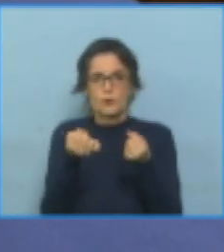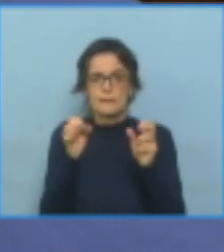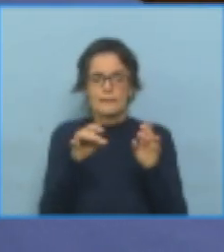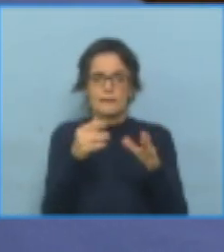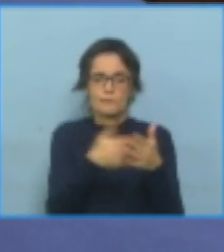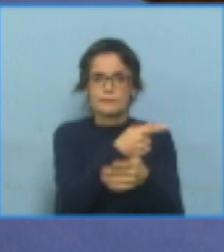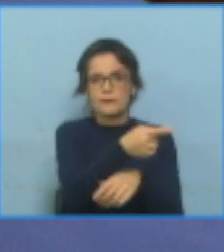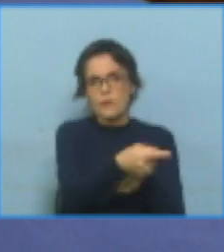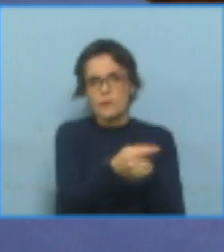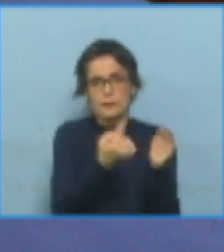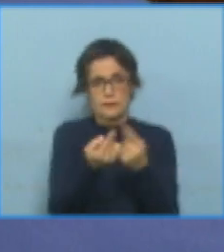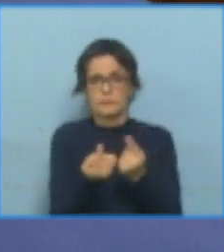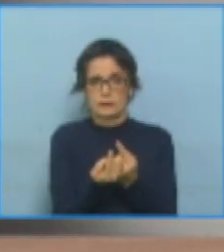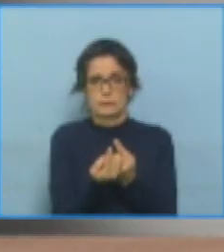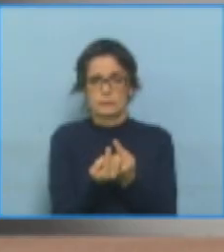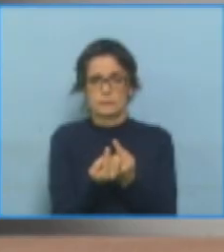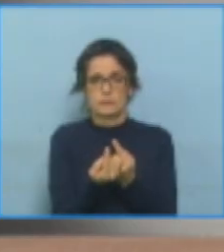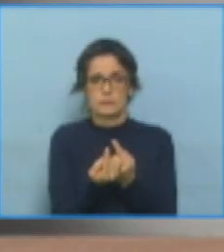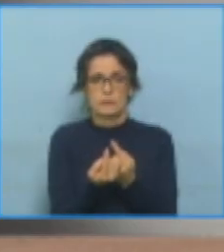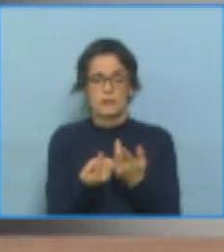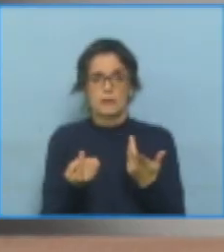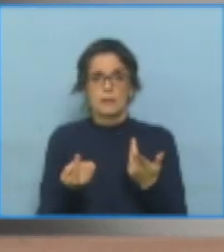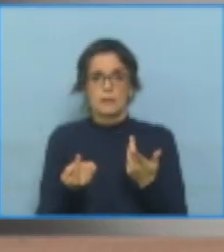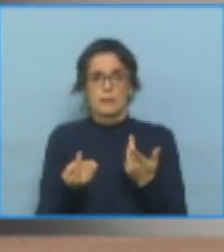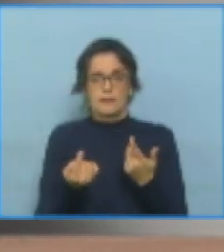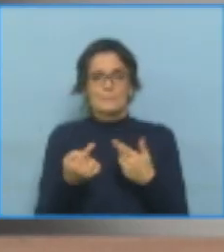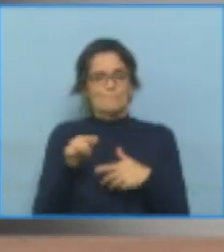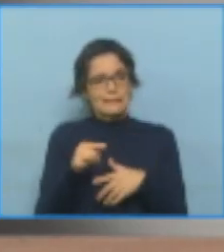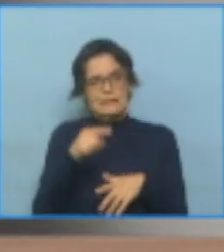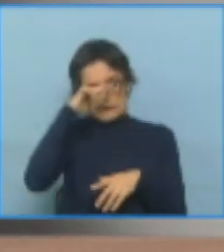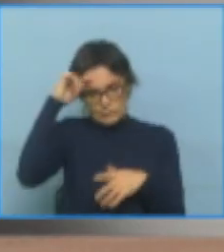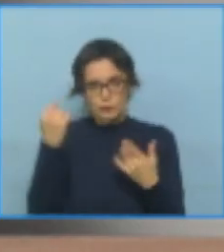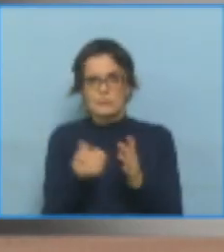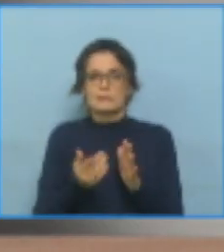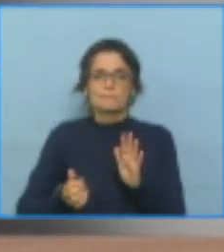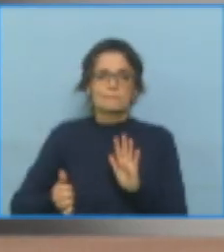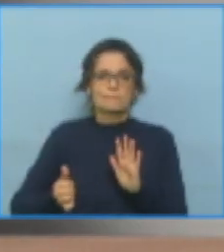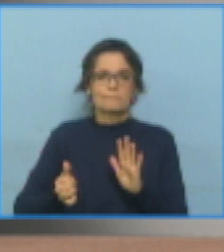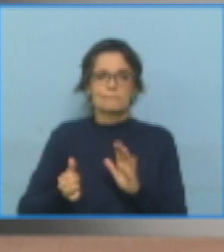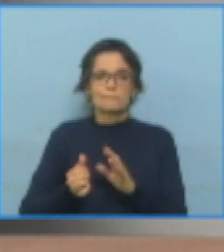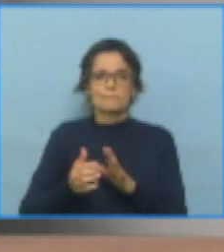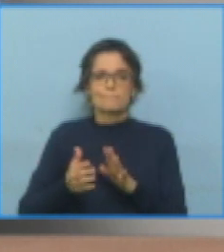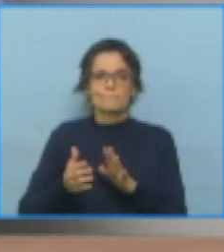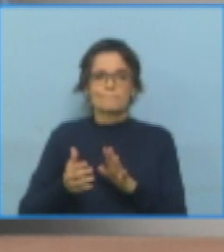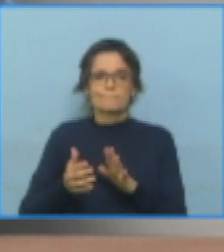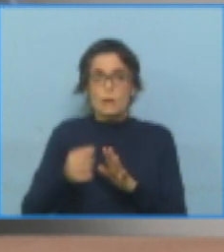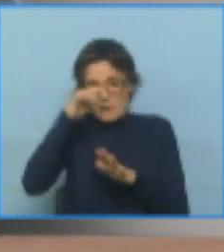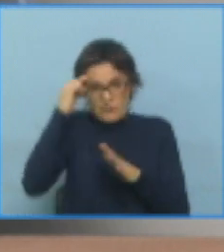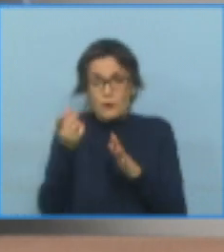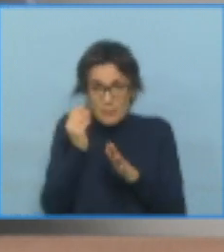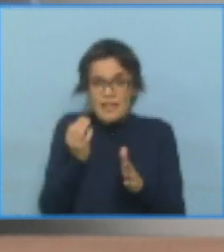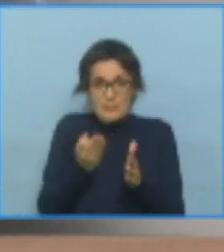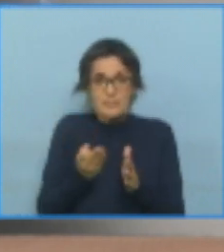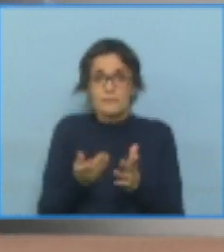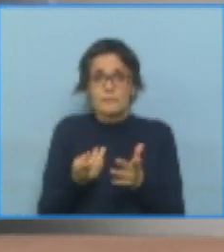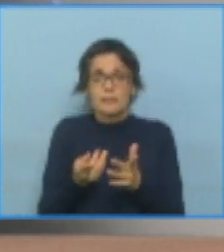consequências graves. Essa continua a ser a grande dificuldade, que é, de facto, não deixar que